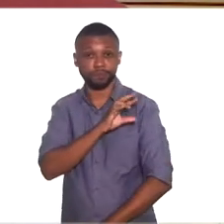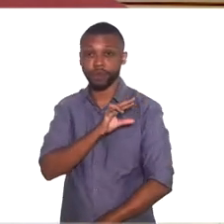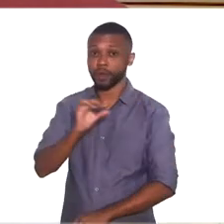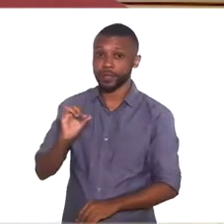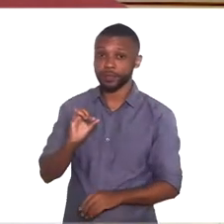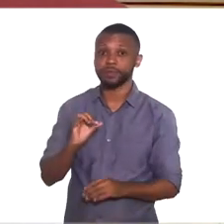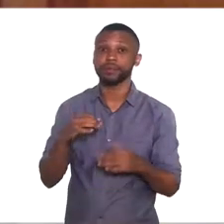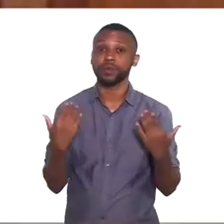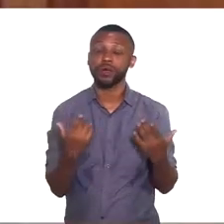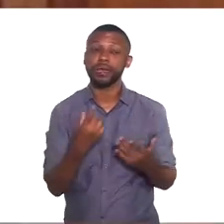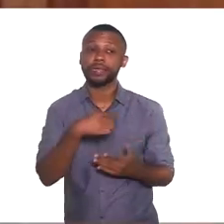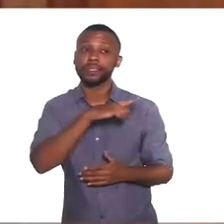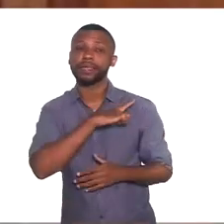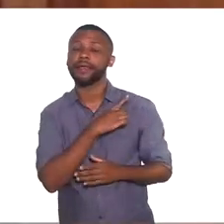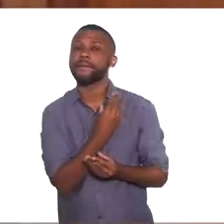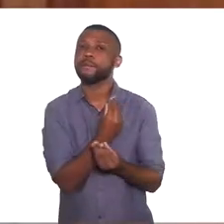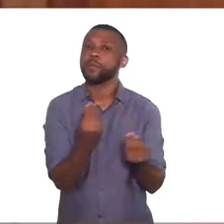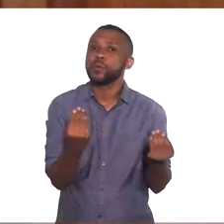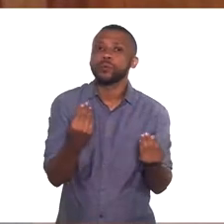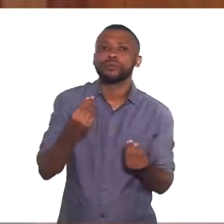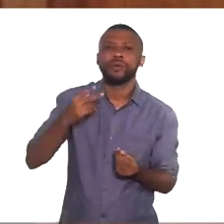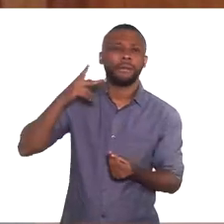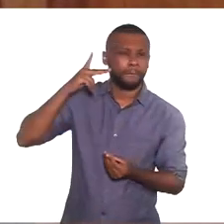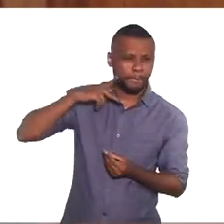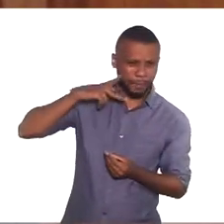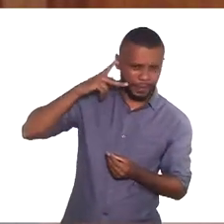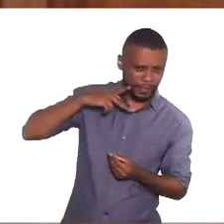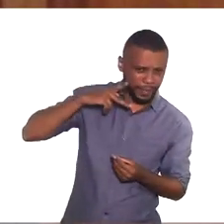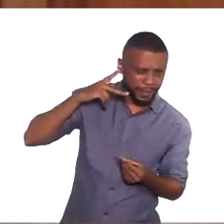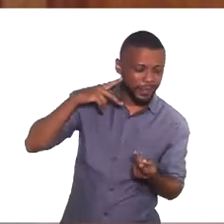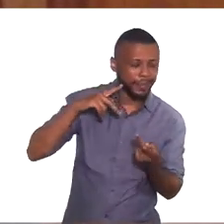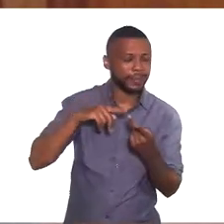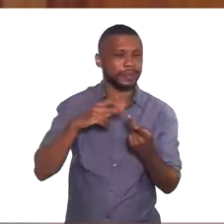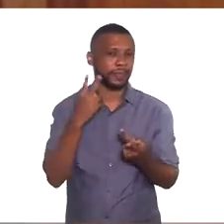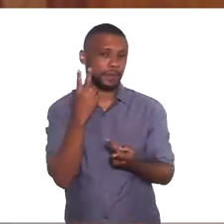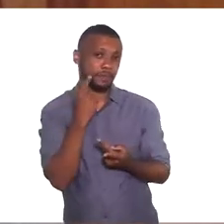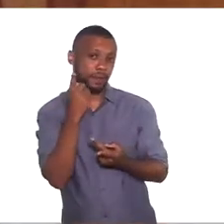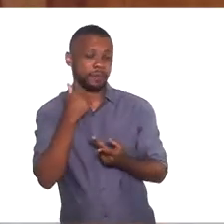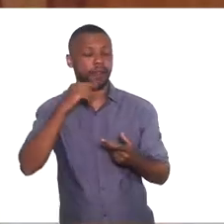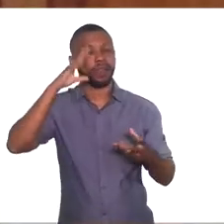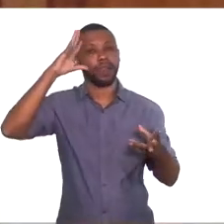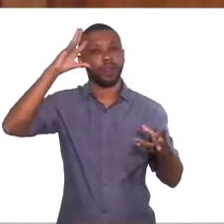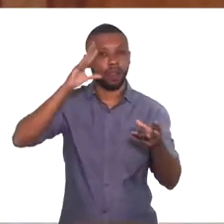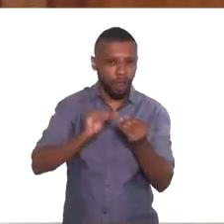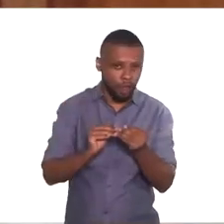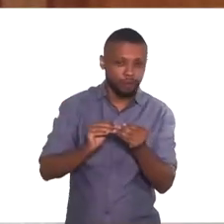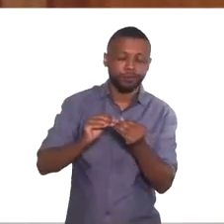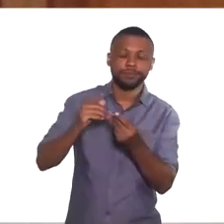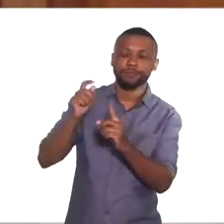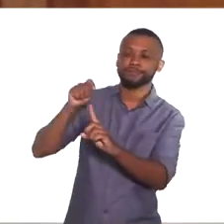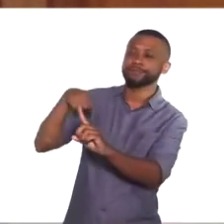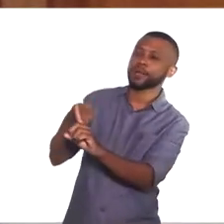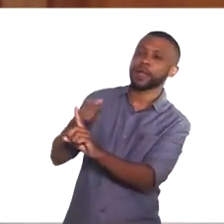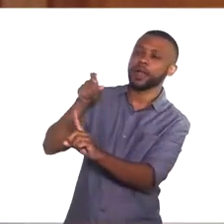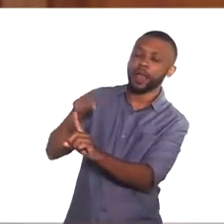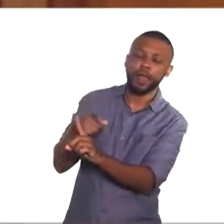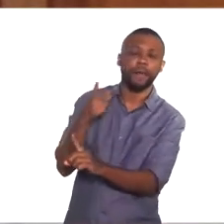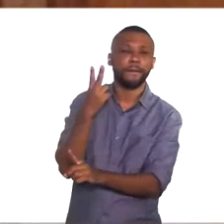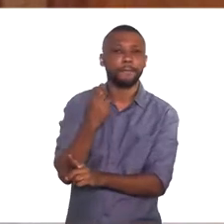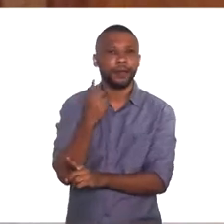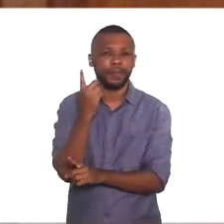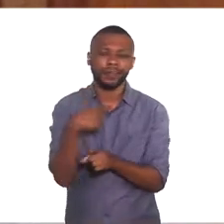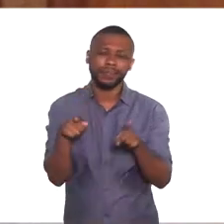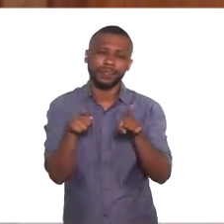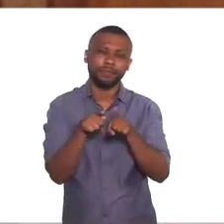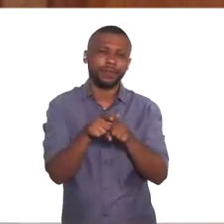vai vim de Belém para o Rio e como aqui tem muito paraense né então justamente logo me